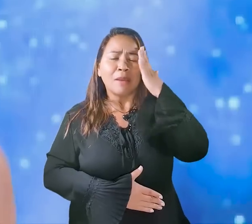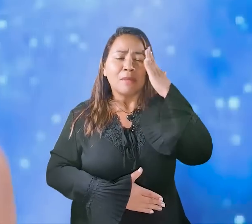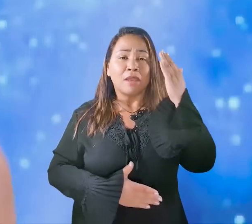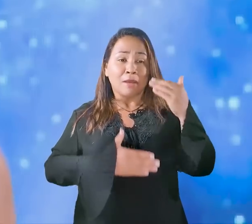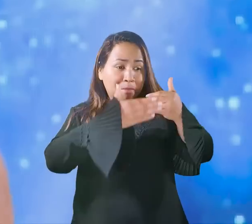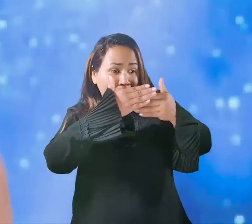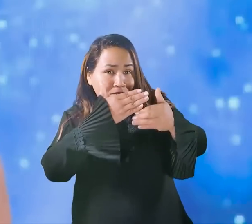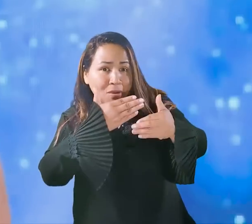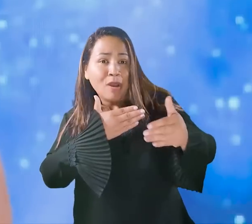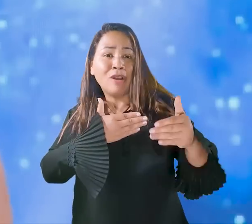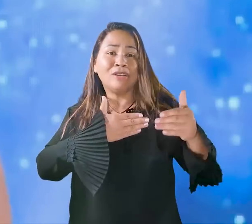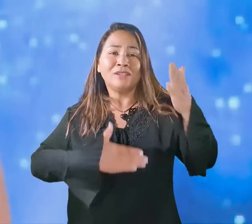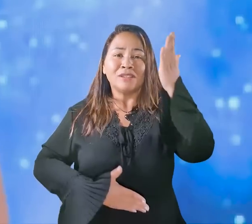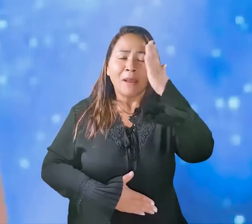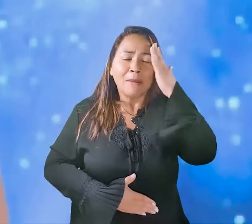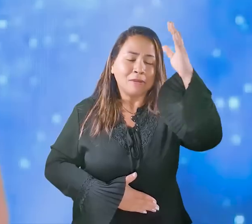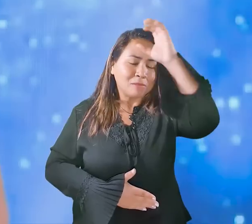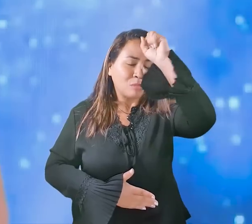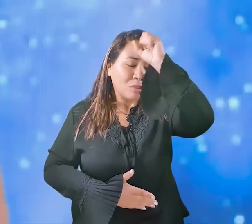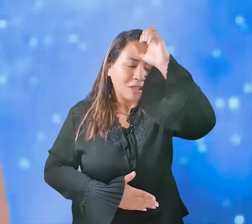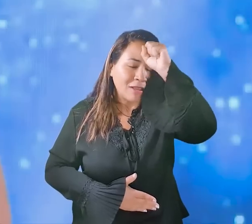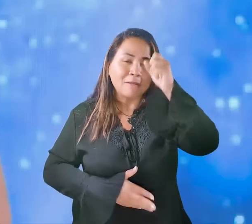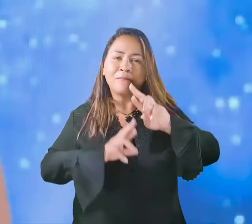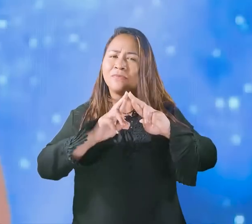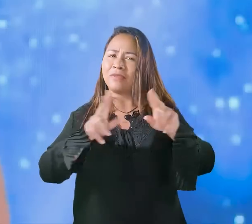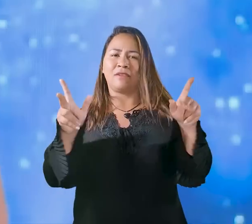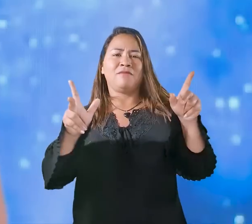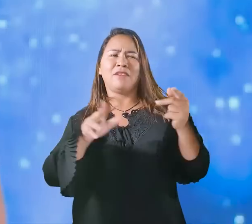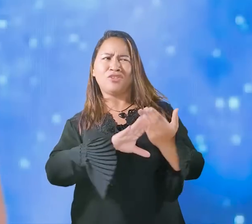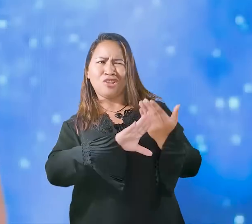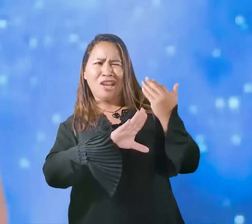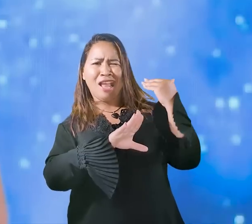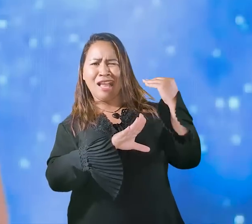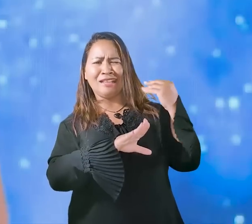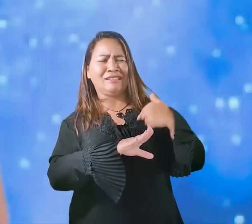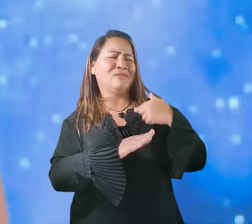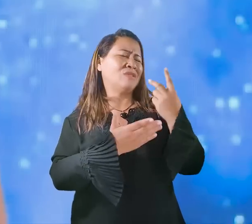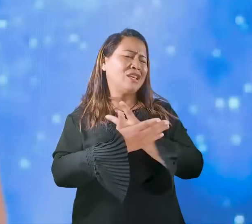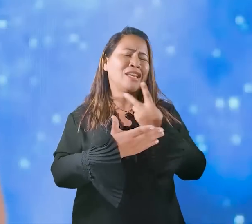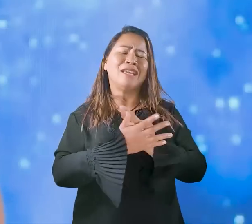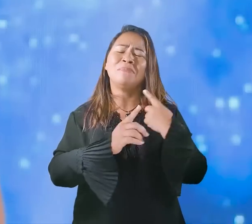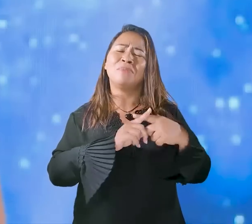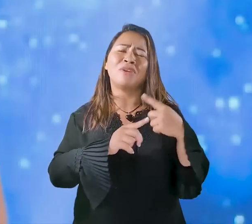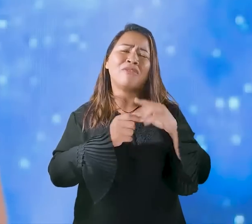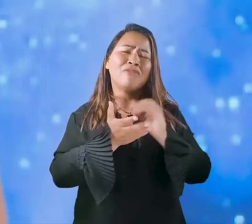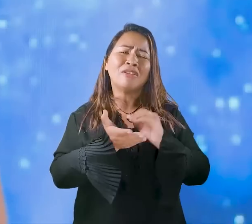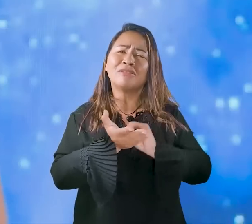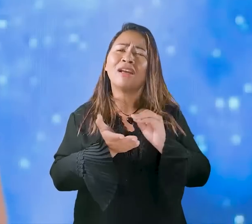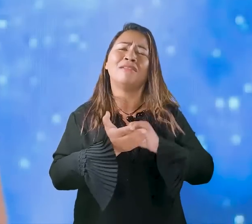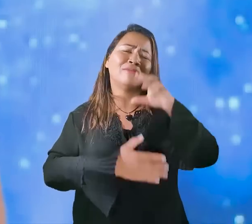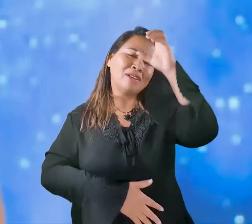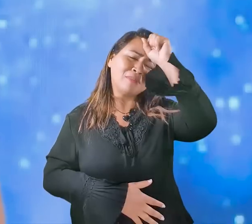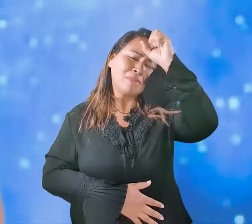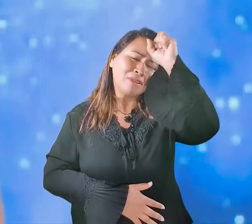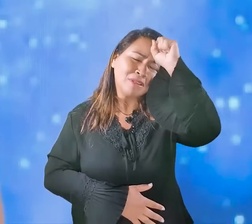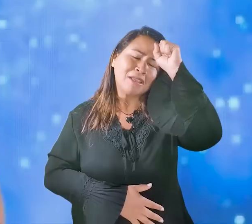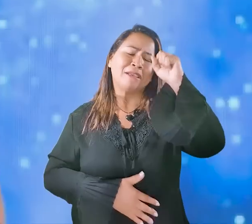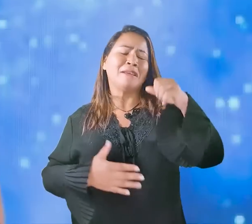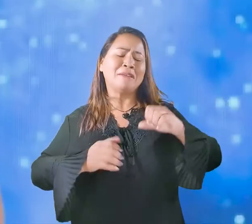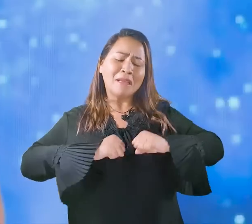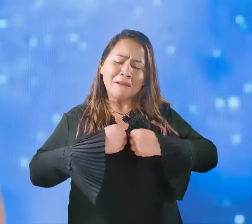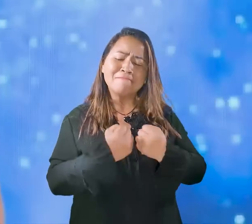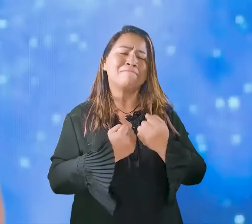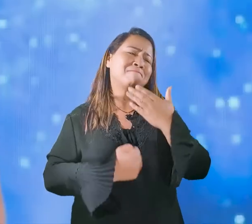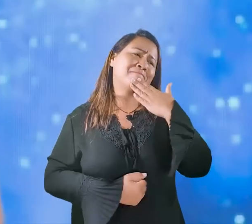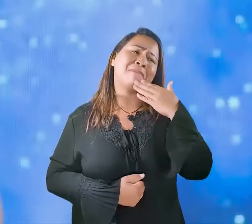Mas você é diferente. Naquele momento você faria daquele jeito de novo. Porque você estava no teu melhor. Eu